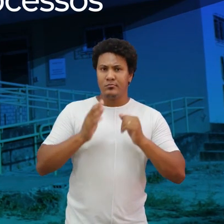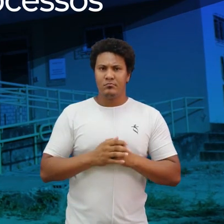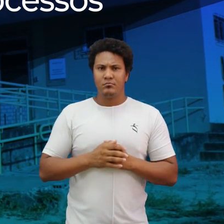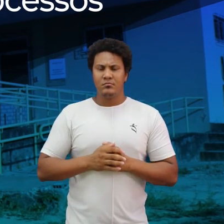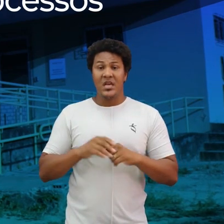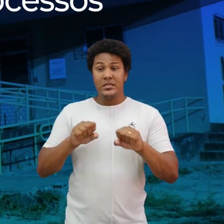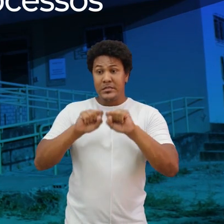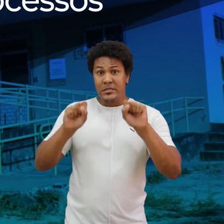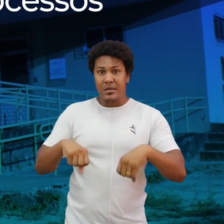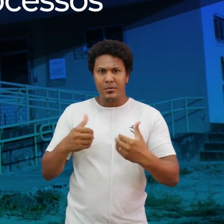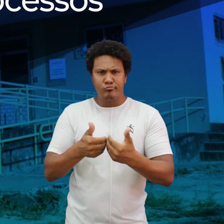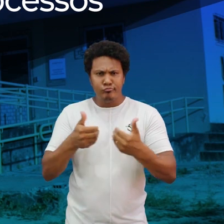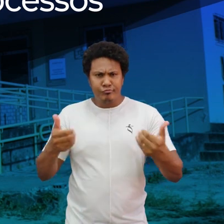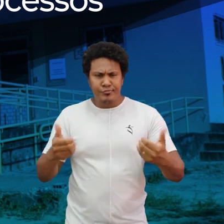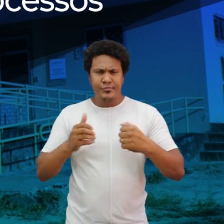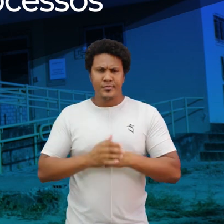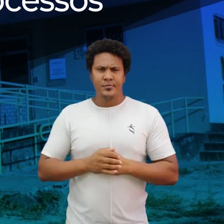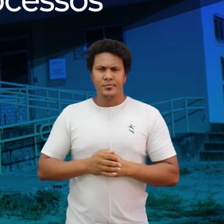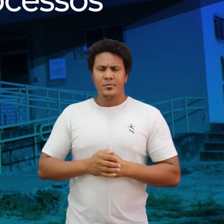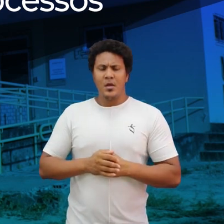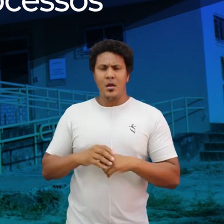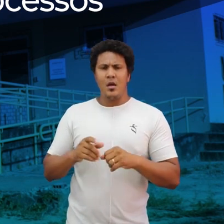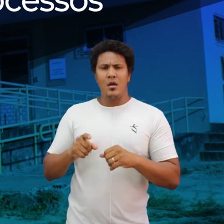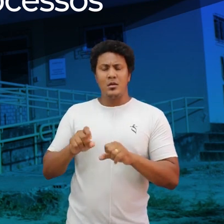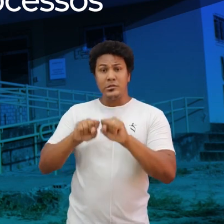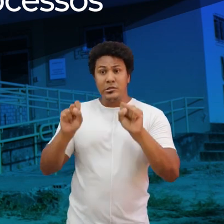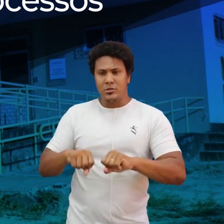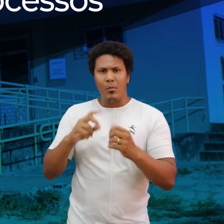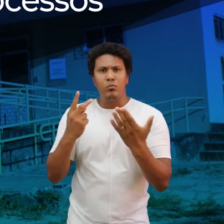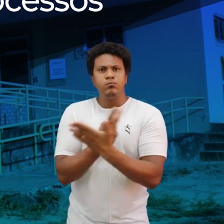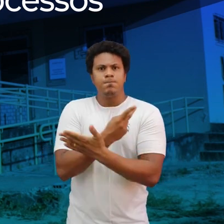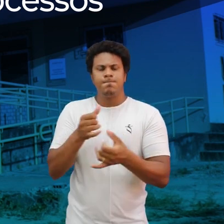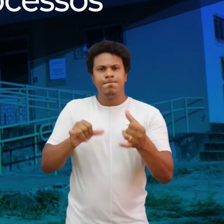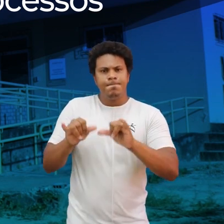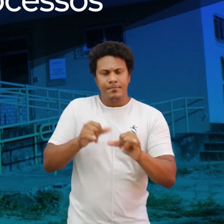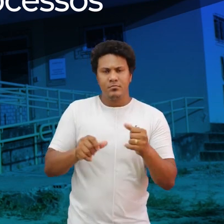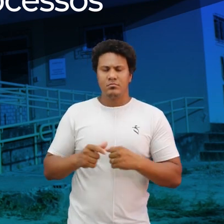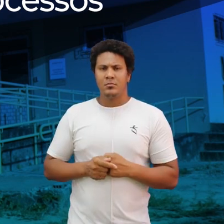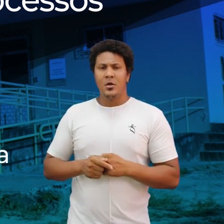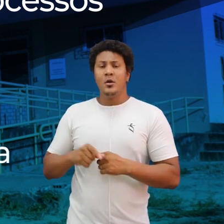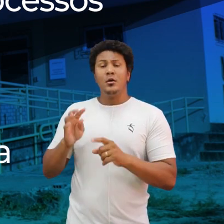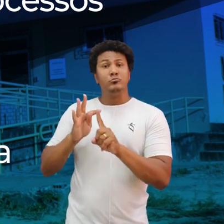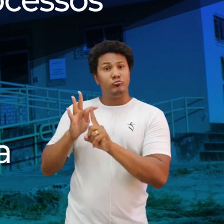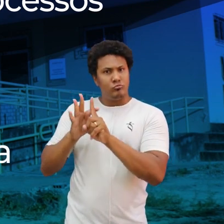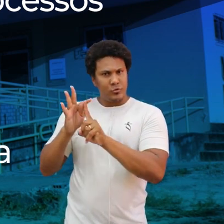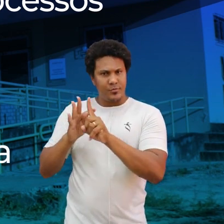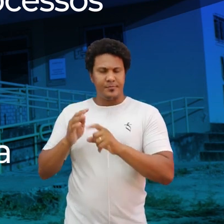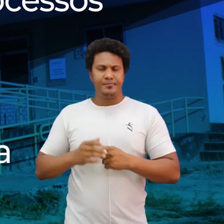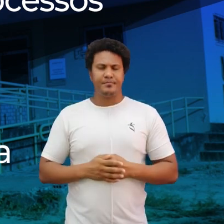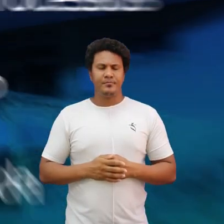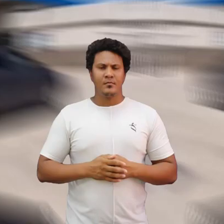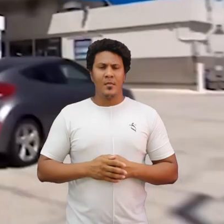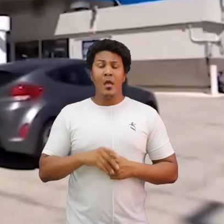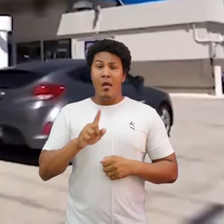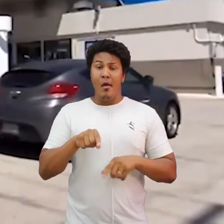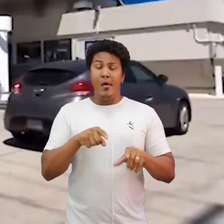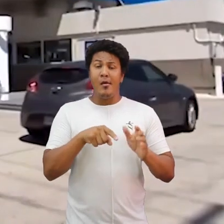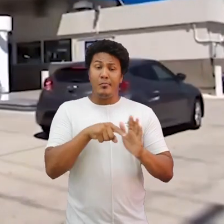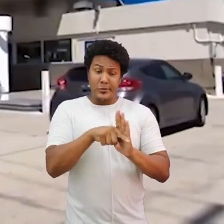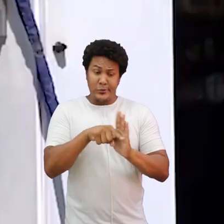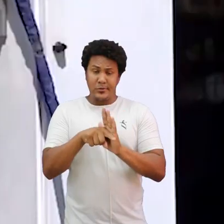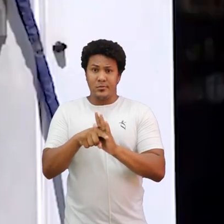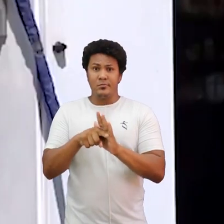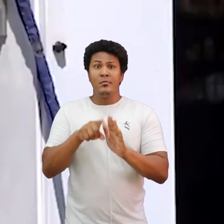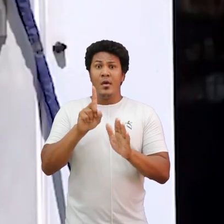processos biotecnológicos, sistemas de separação, sistemas reacionais e termodinâmica aplicada. As